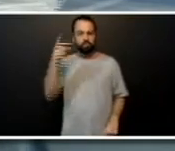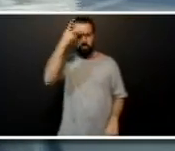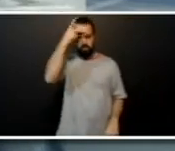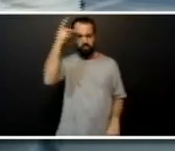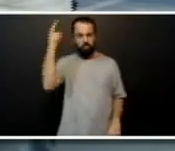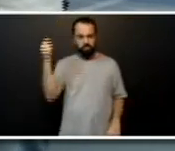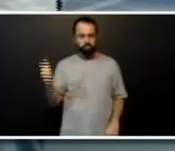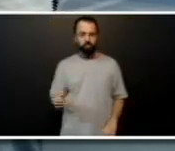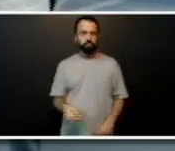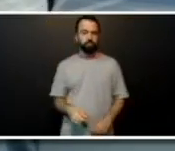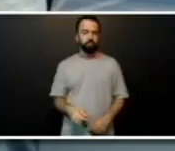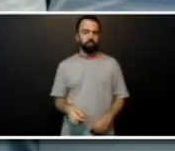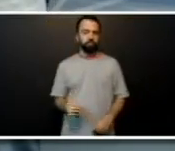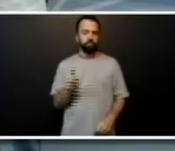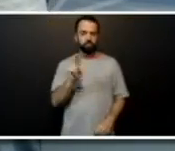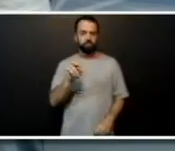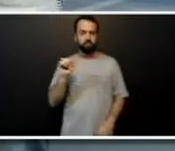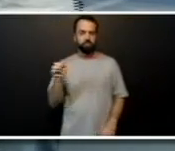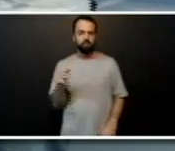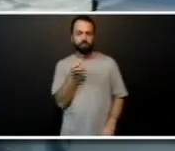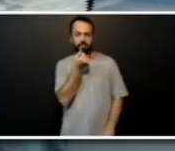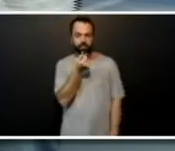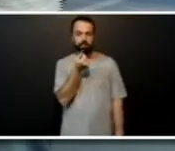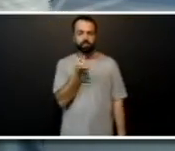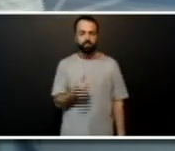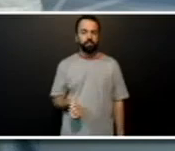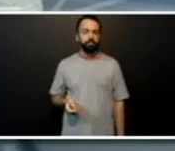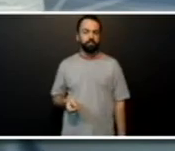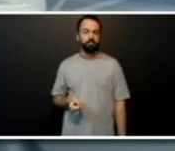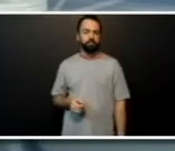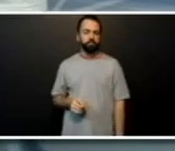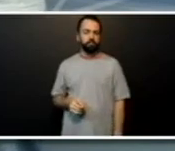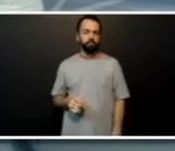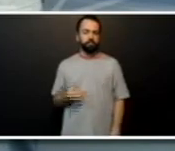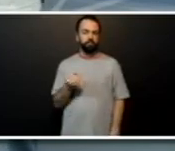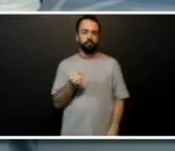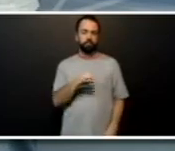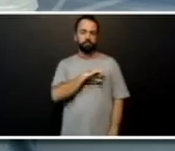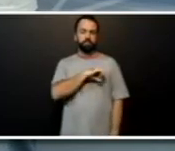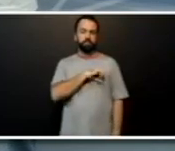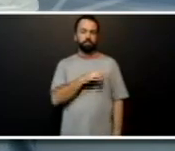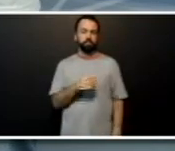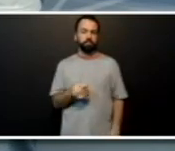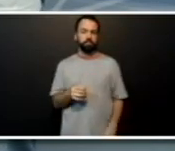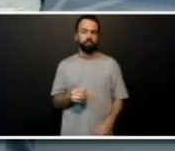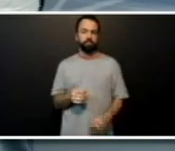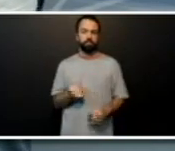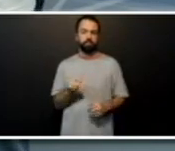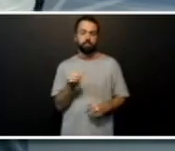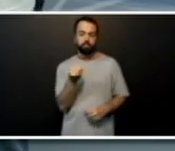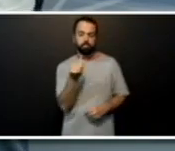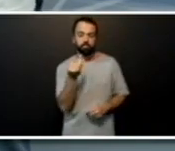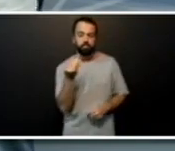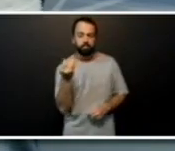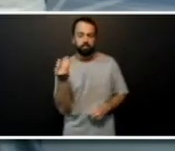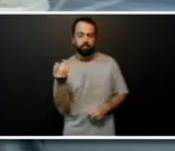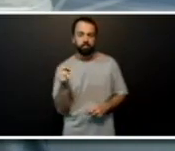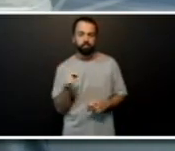pessoas, 20 lápis. Esses números que denotam uma